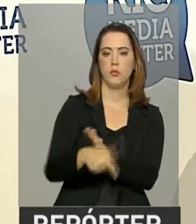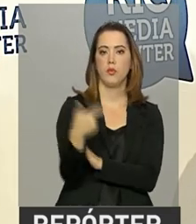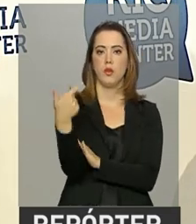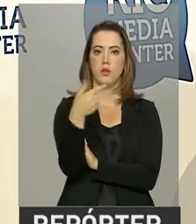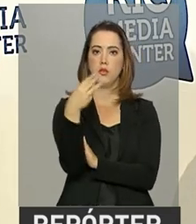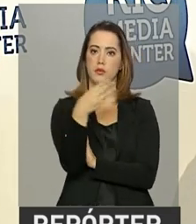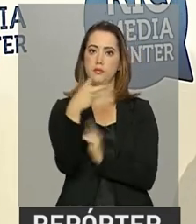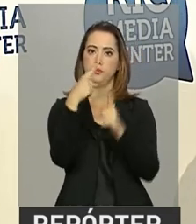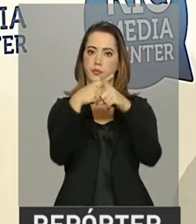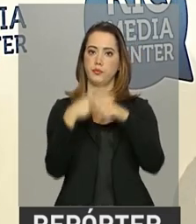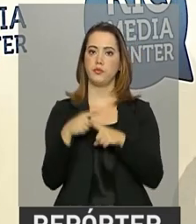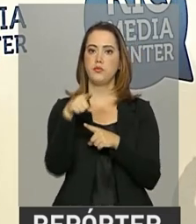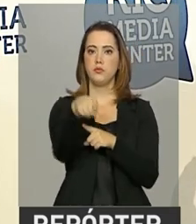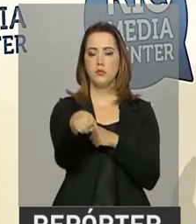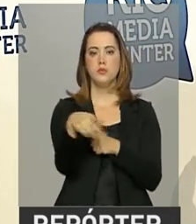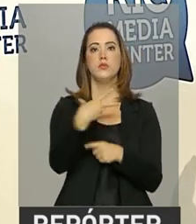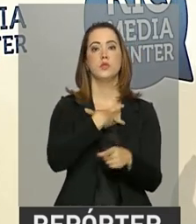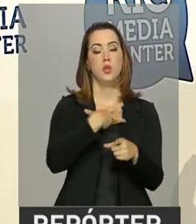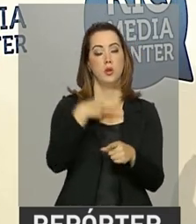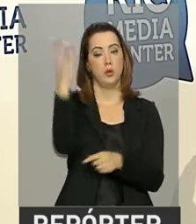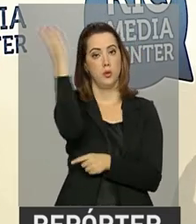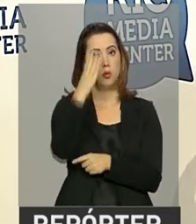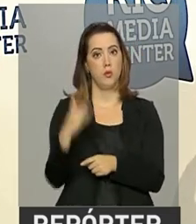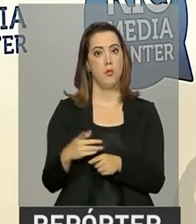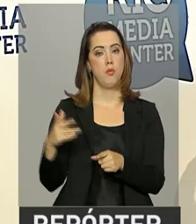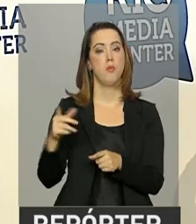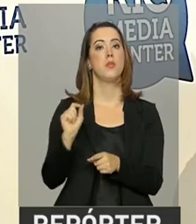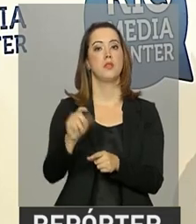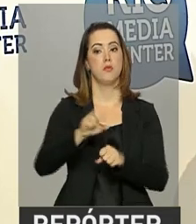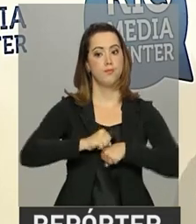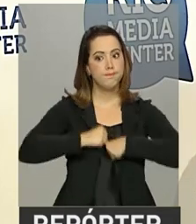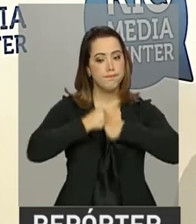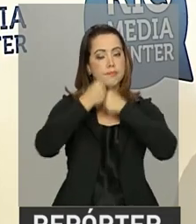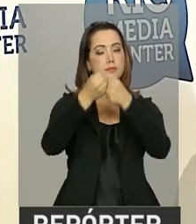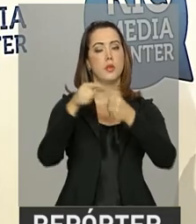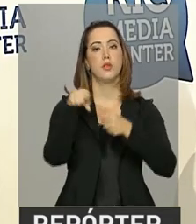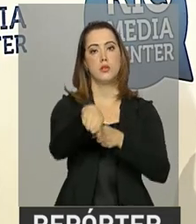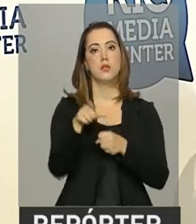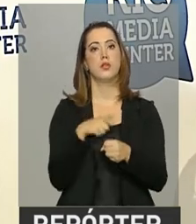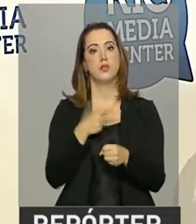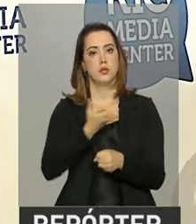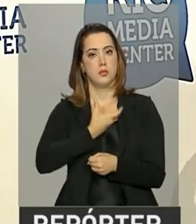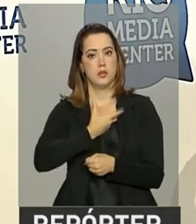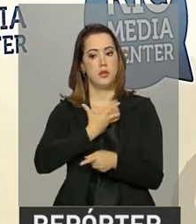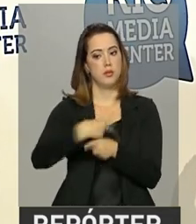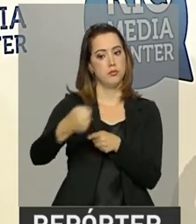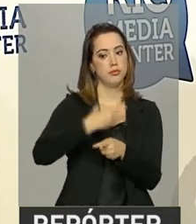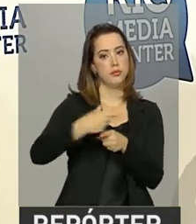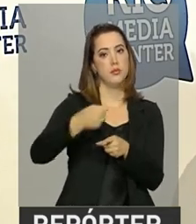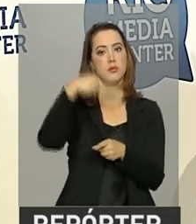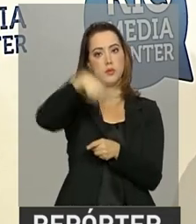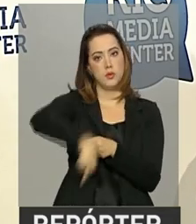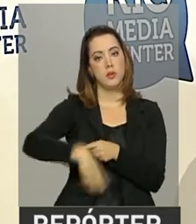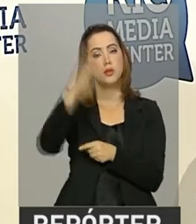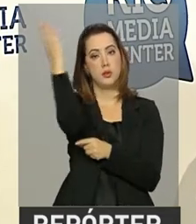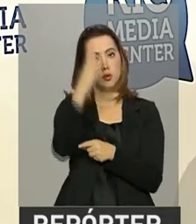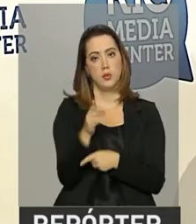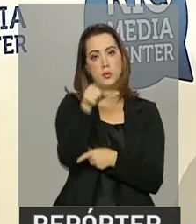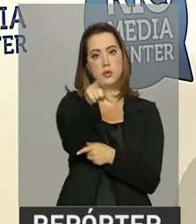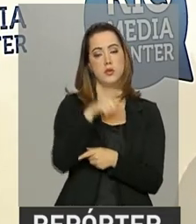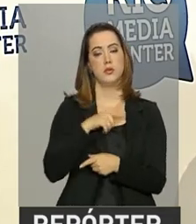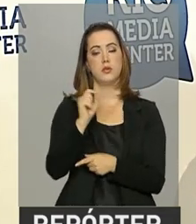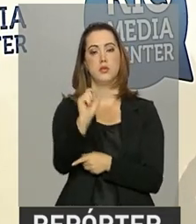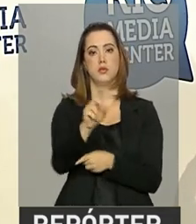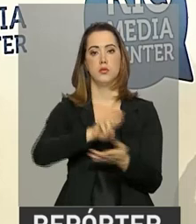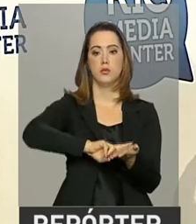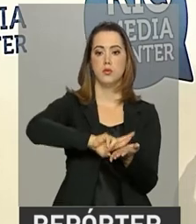Brasil vai lutar para que boa parte dessas medalhas fiquem por aqui a delegação brasileira tem 289 atletas